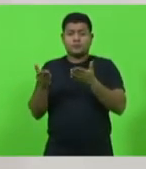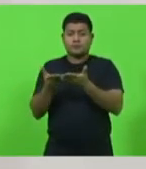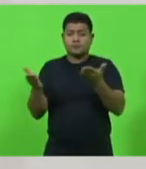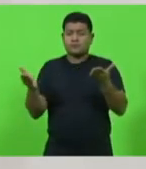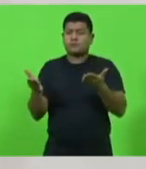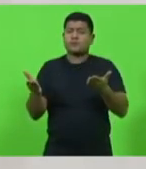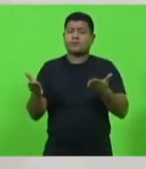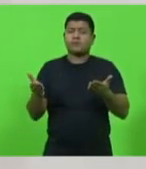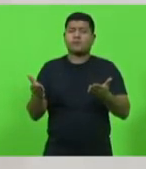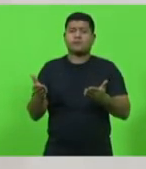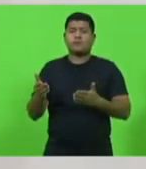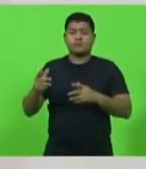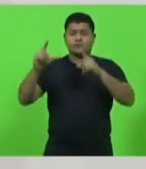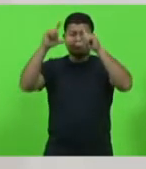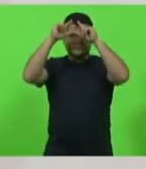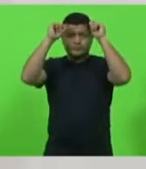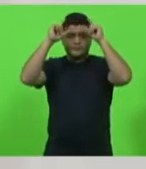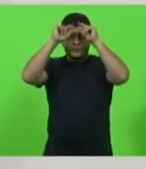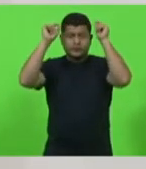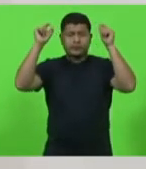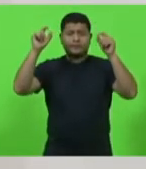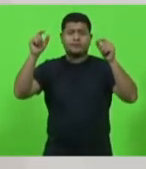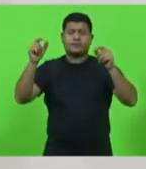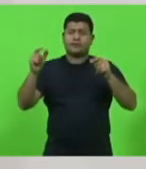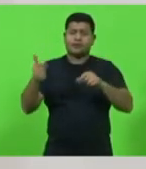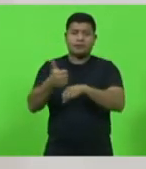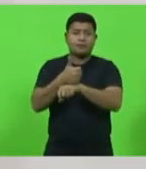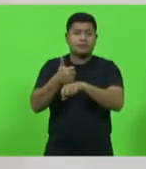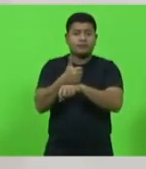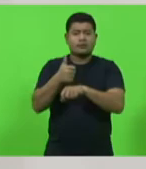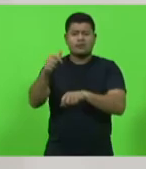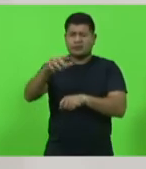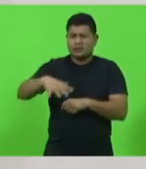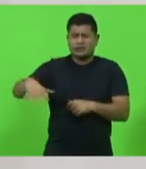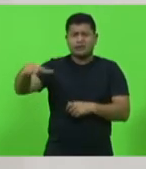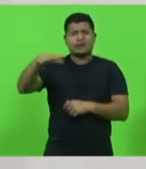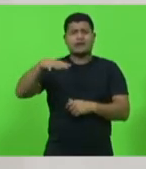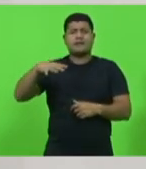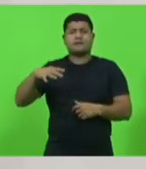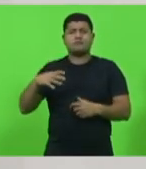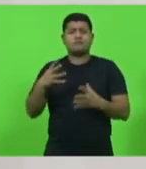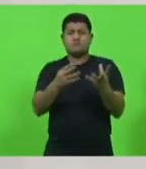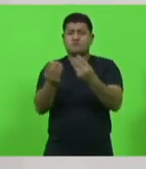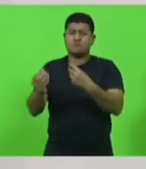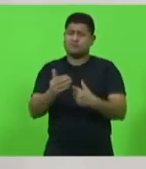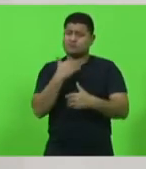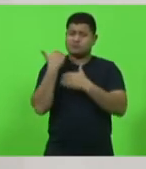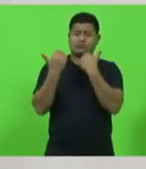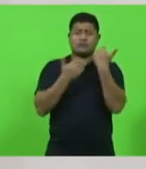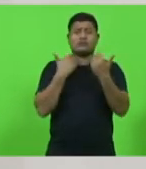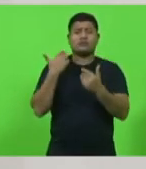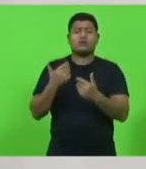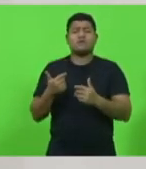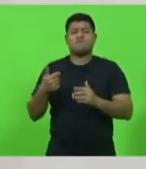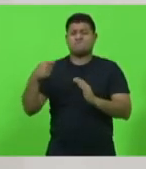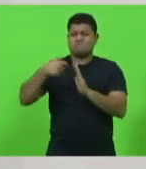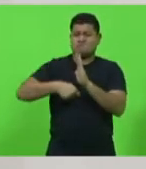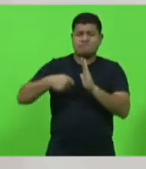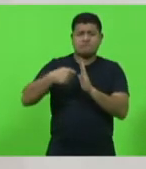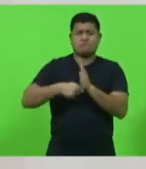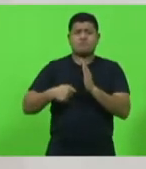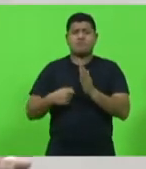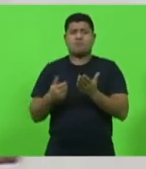bravos enfermeiros, médicos, quantos profissionais perderam a vida enfrentando